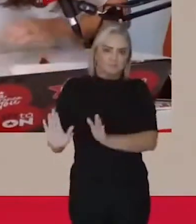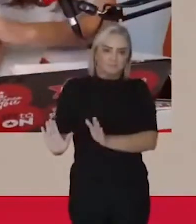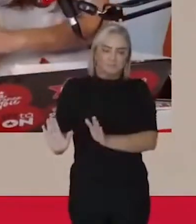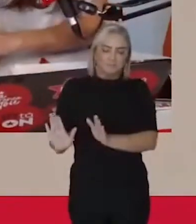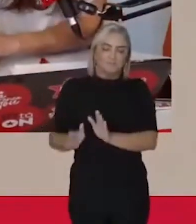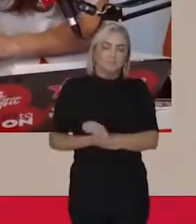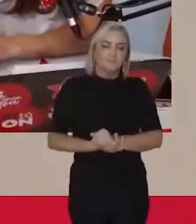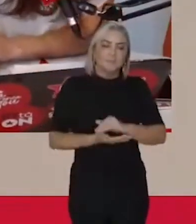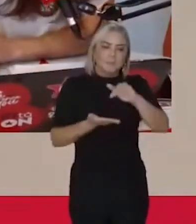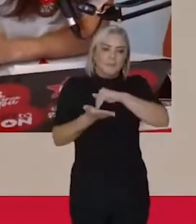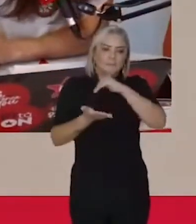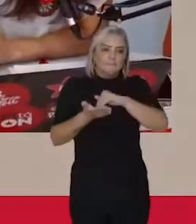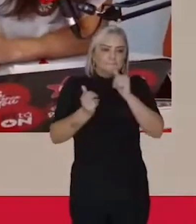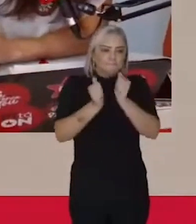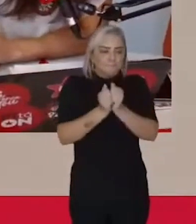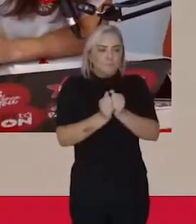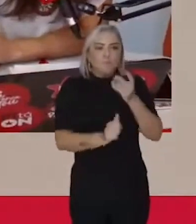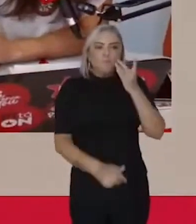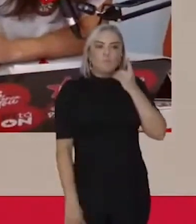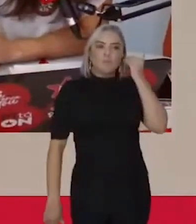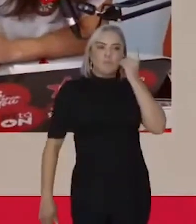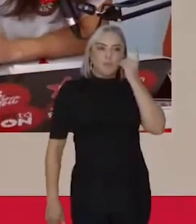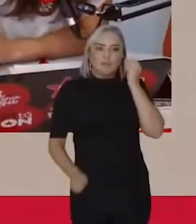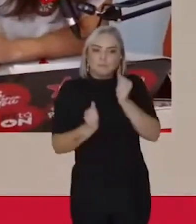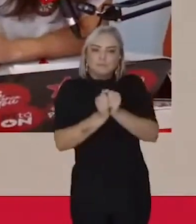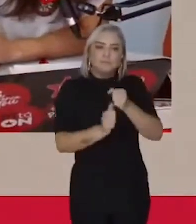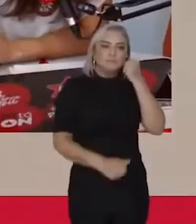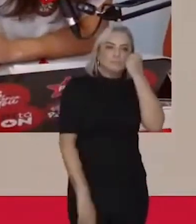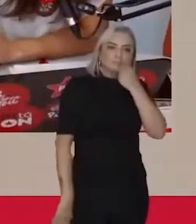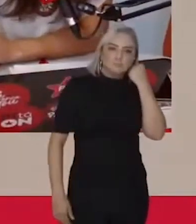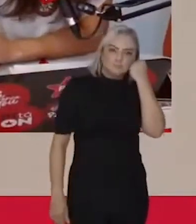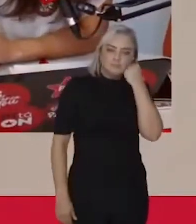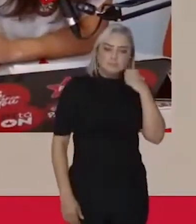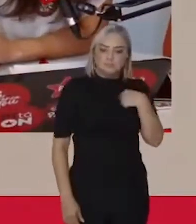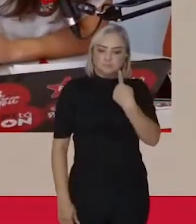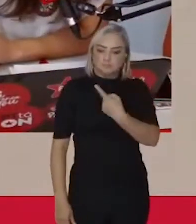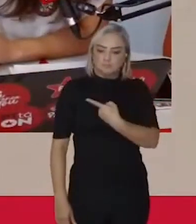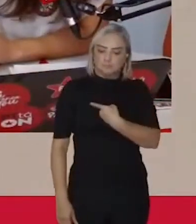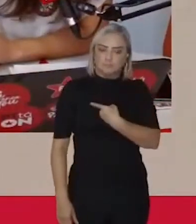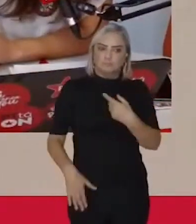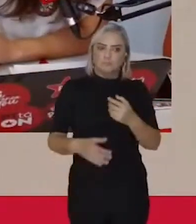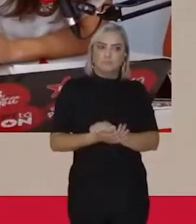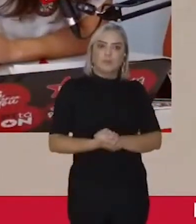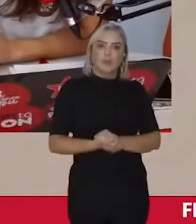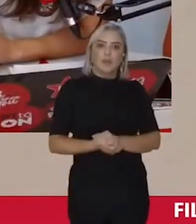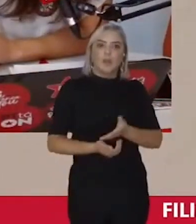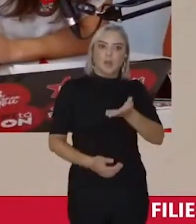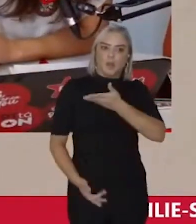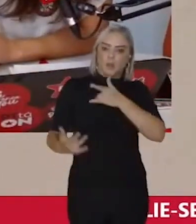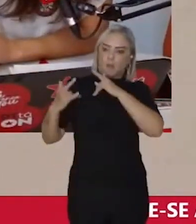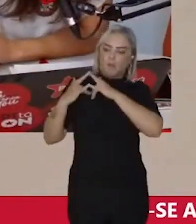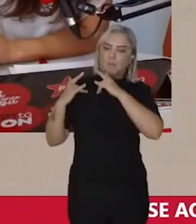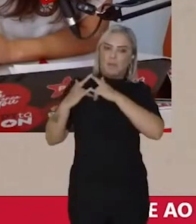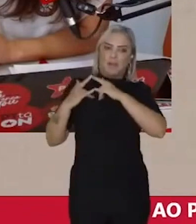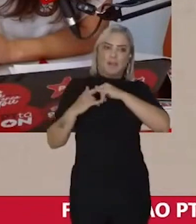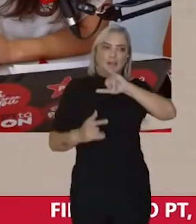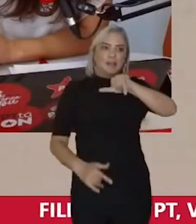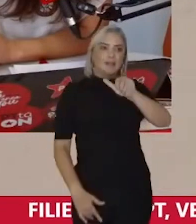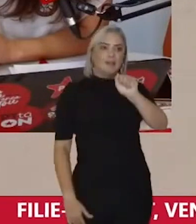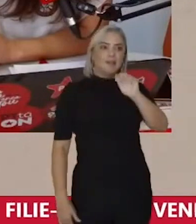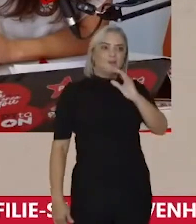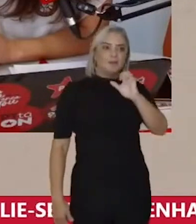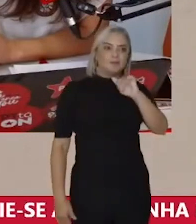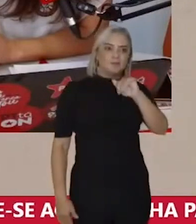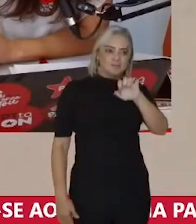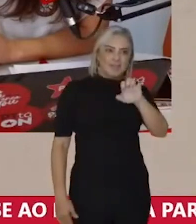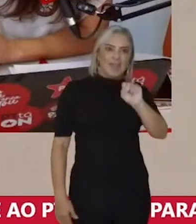esse papel de estar junto com os deputados, de estar junto com os senadores. Nosso companheiro Jacques Wagner agora preside a Comissão de Meio Ambiente do Senado,